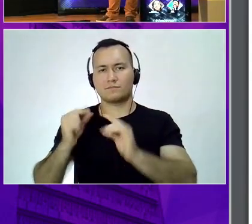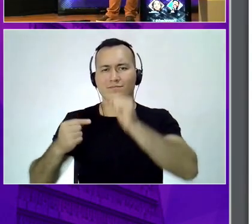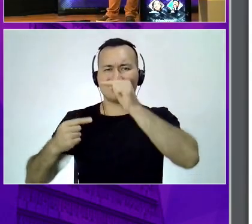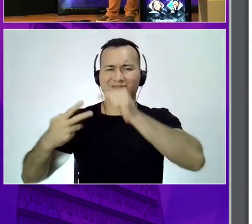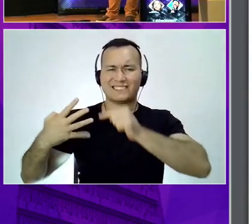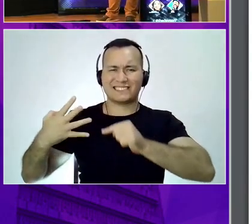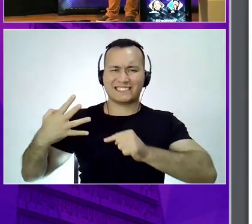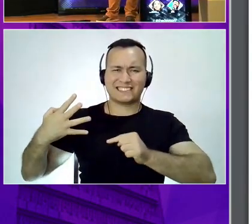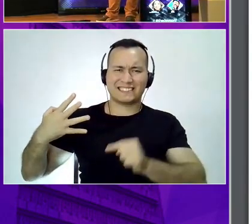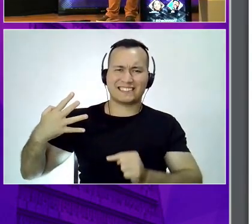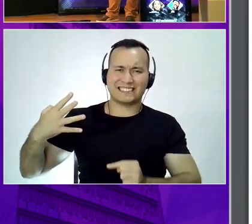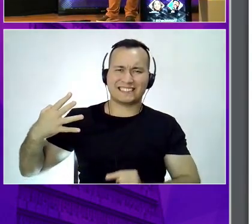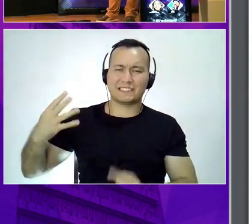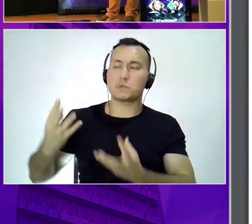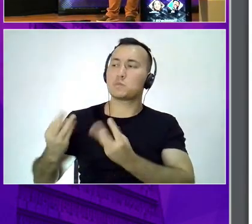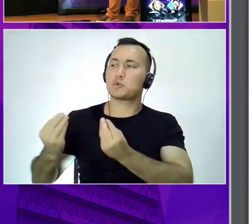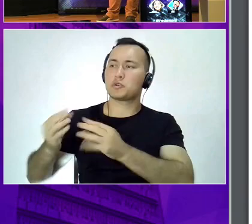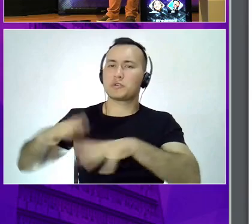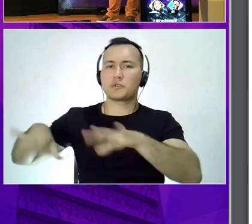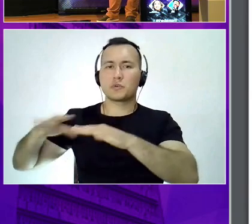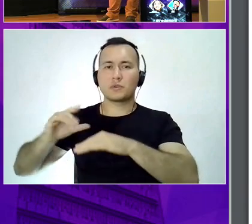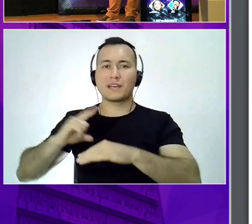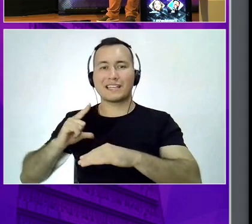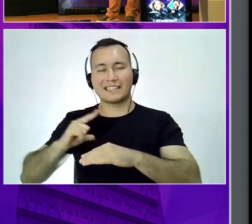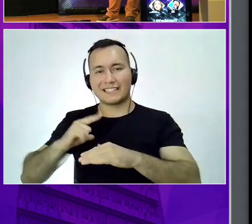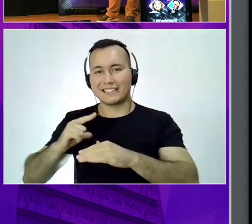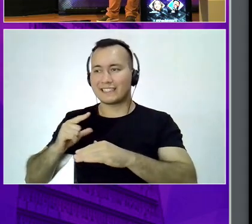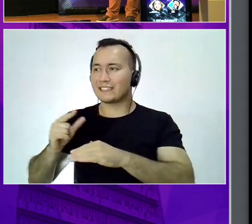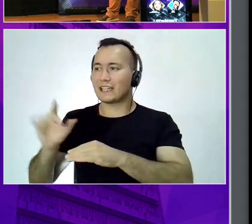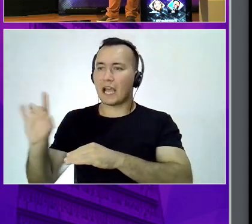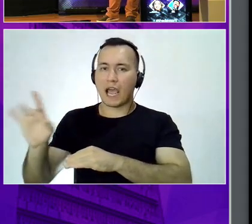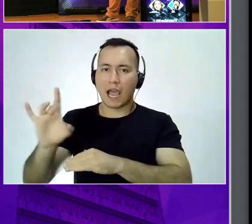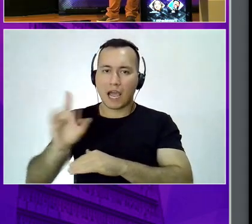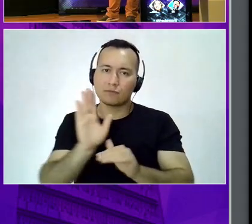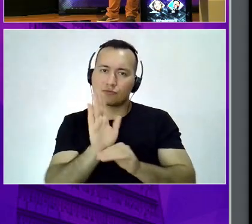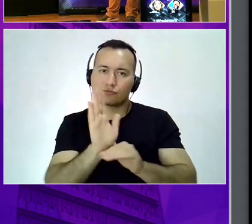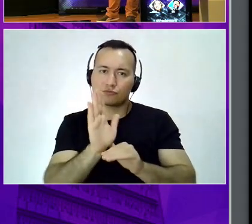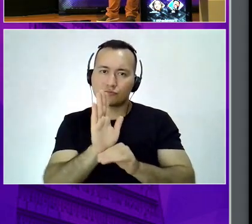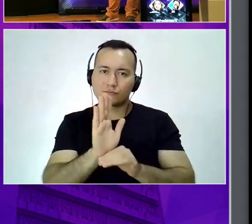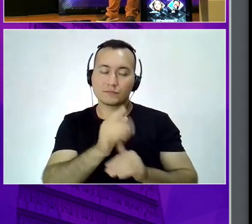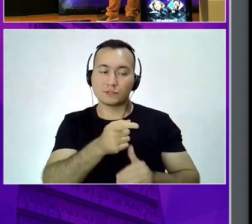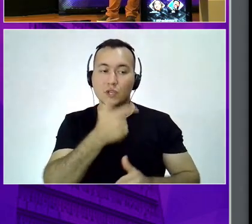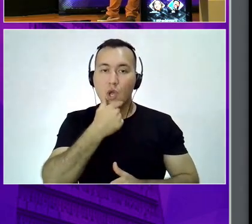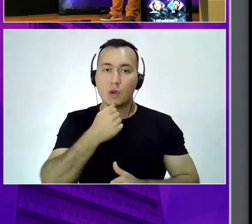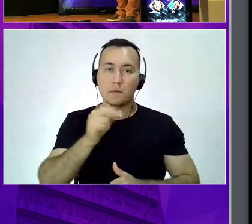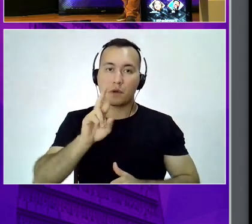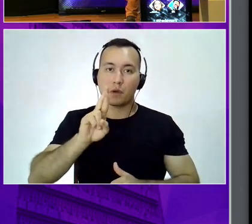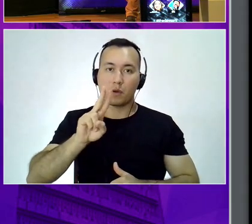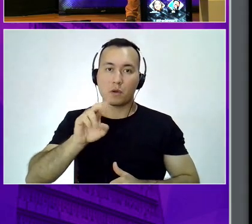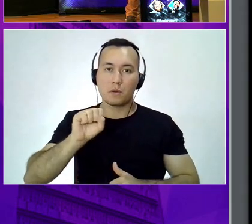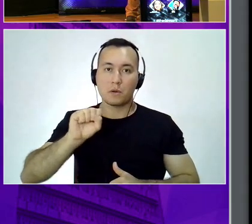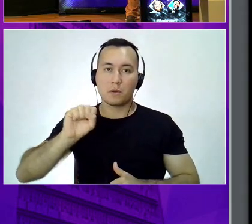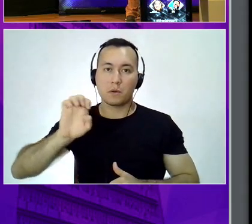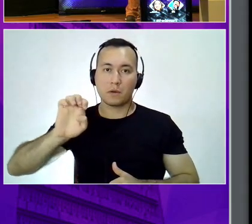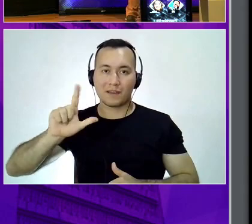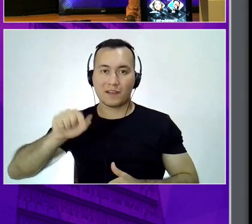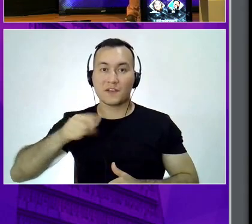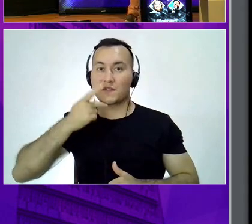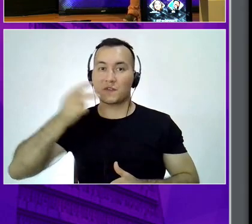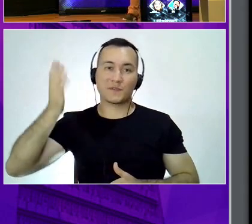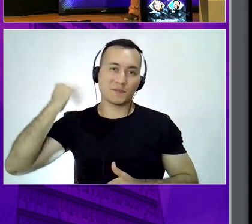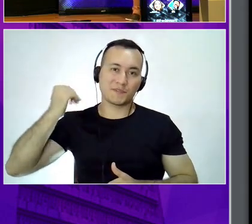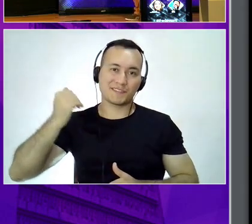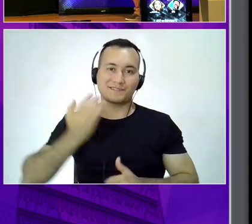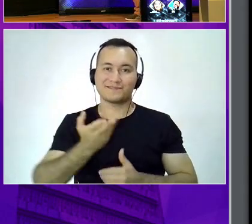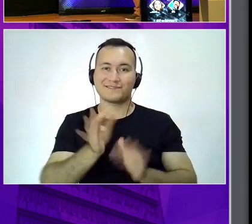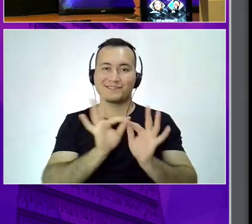isso para a gente foi o Russell Ackoff. Né? Então, com essa frase aí, né, eu termino aqui minha palestra e vocês podem, né, baixar já os slides aqui, só apontar